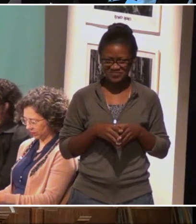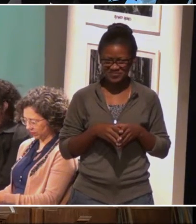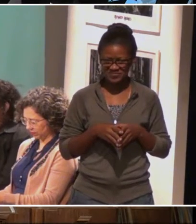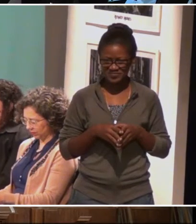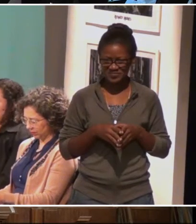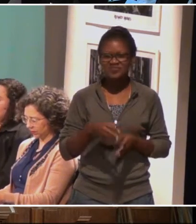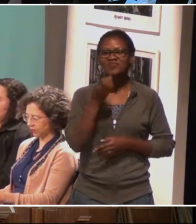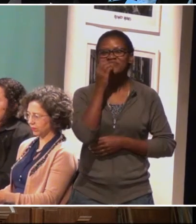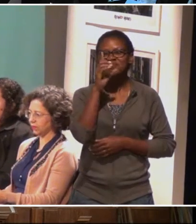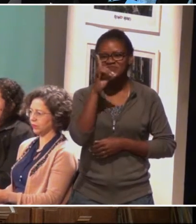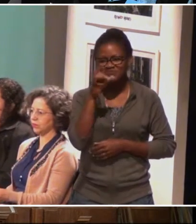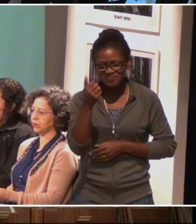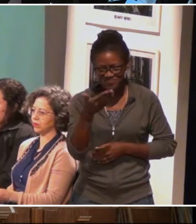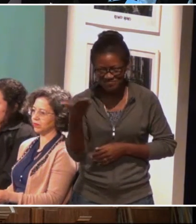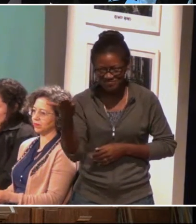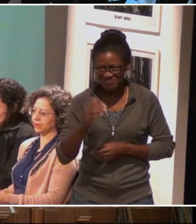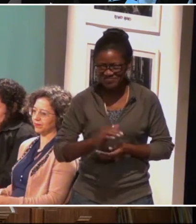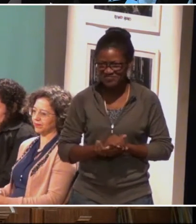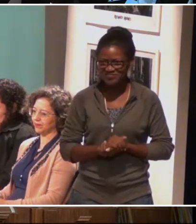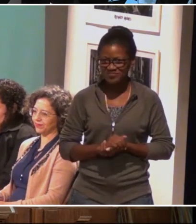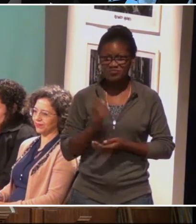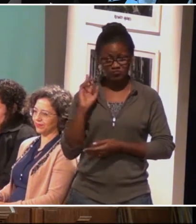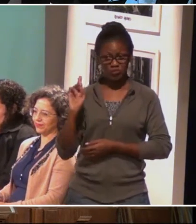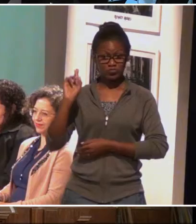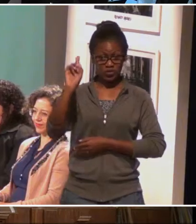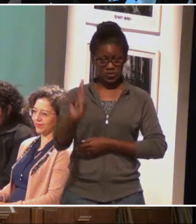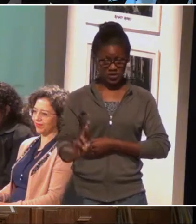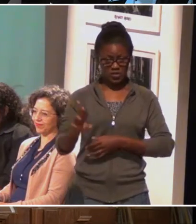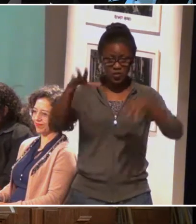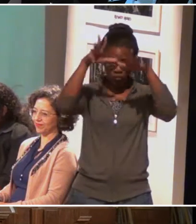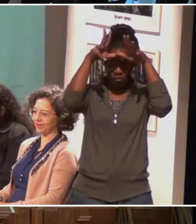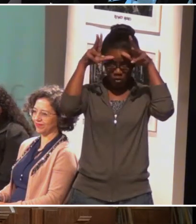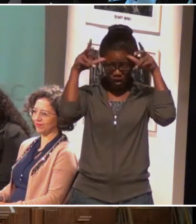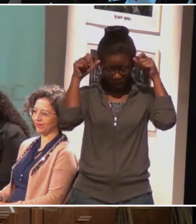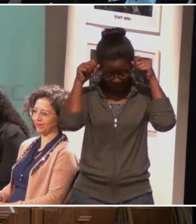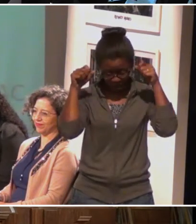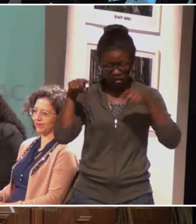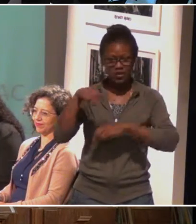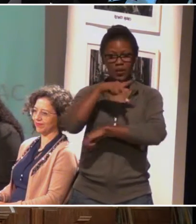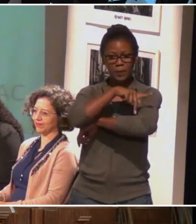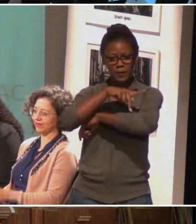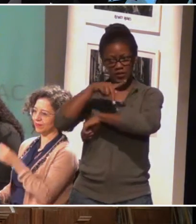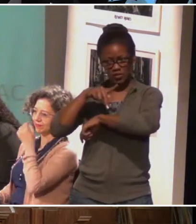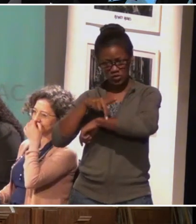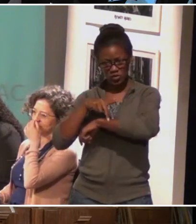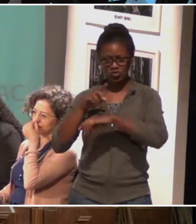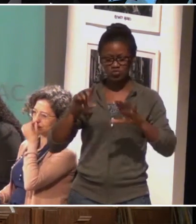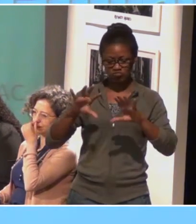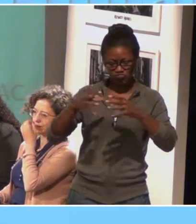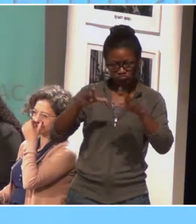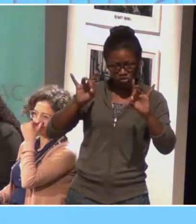Bom dia. Venho representando o Acre como assessora pedagógica da Coordenação do Ensino Especial.